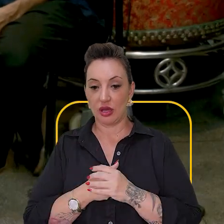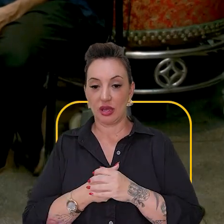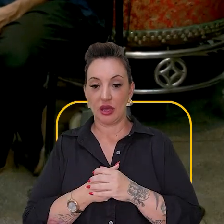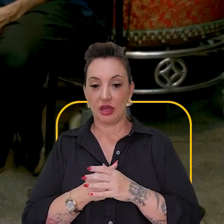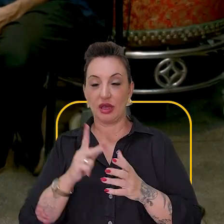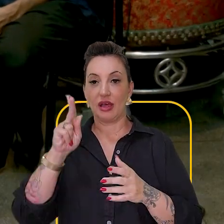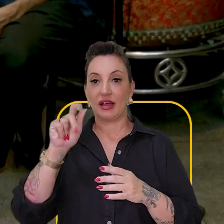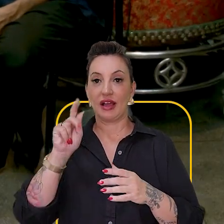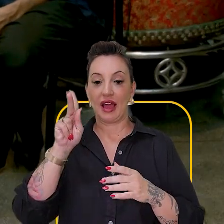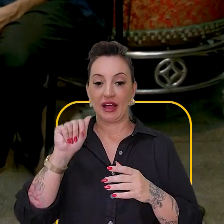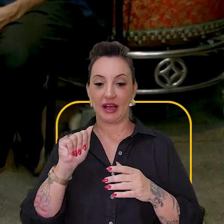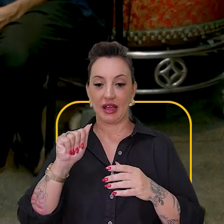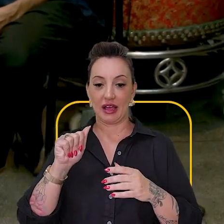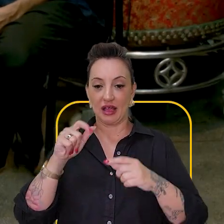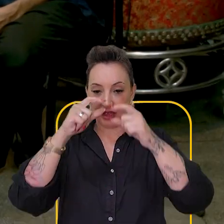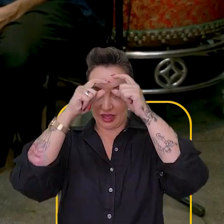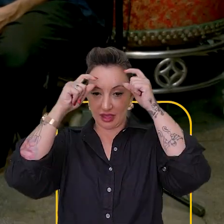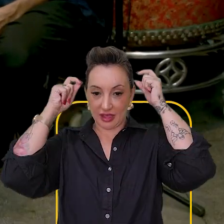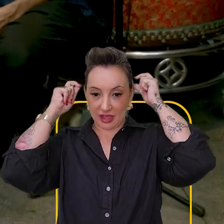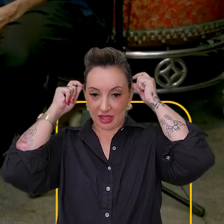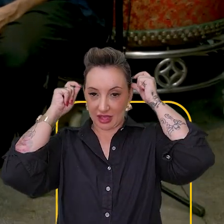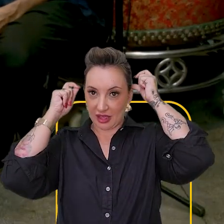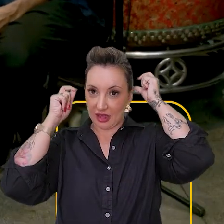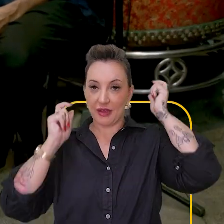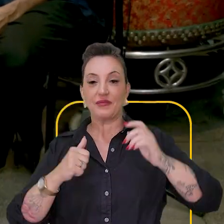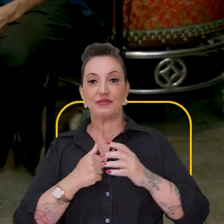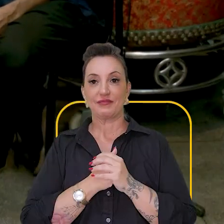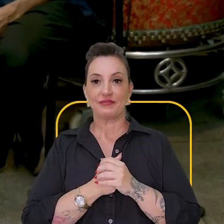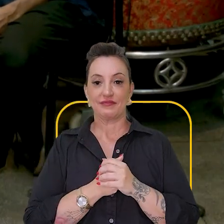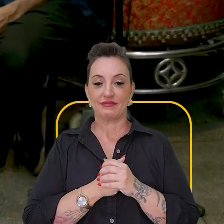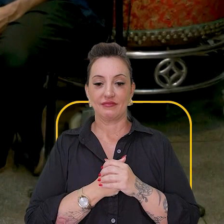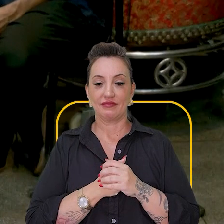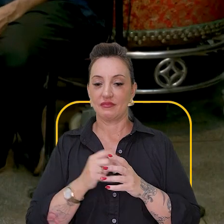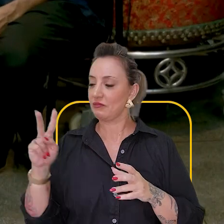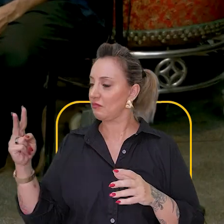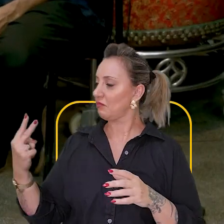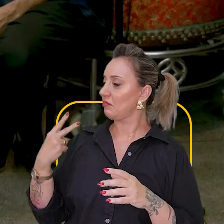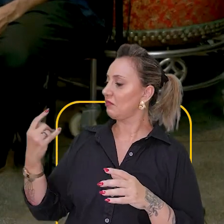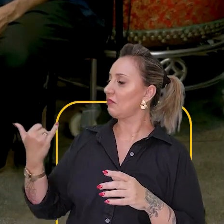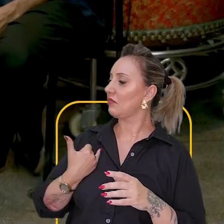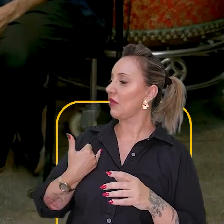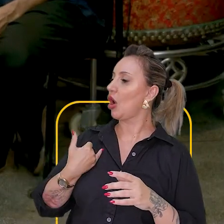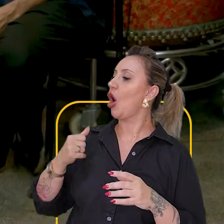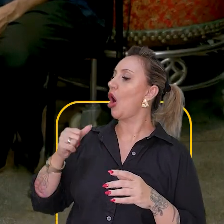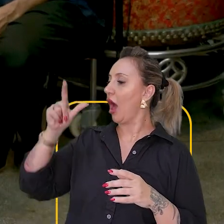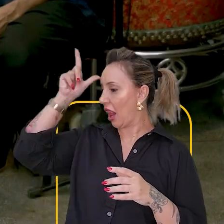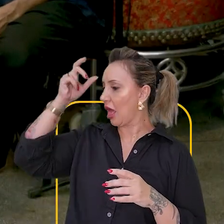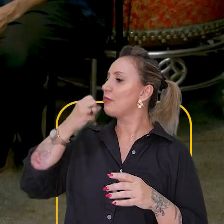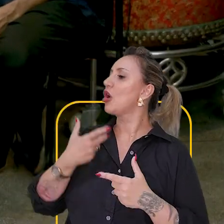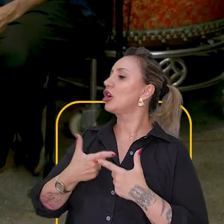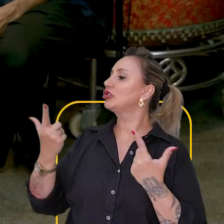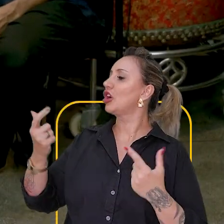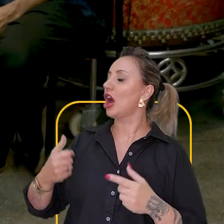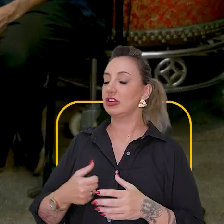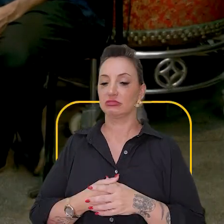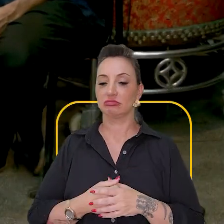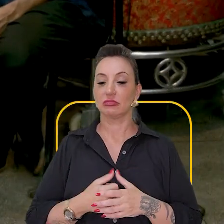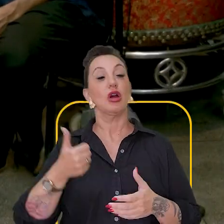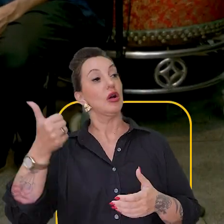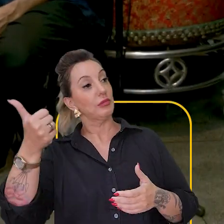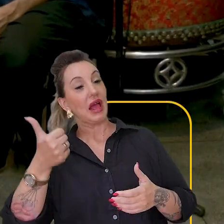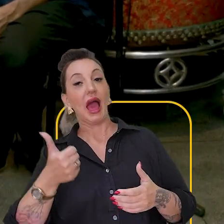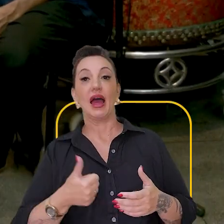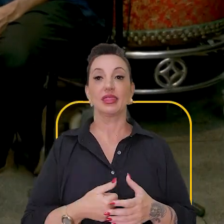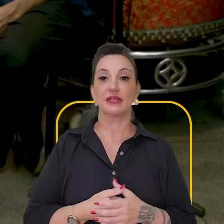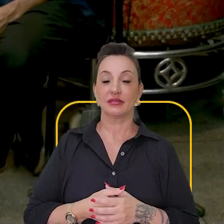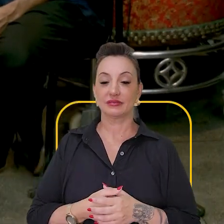lutador chamado Kaká ele usava uma testeira uma bandana Ele virou para mim e falou assim alemão boa sorte aí falei